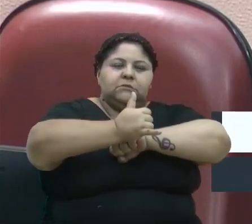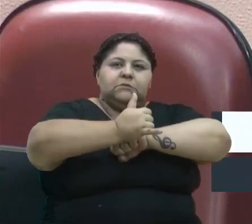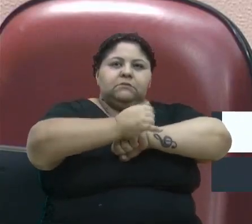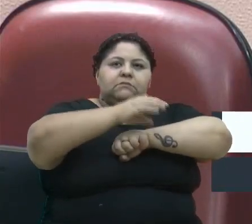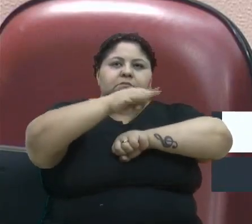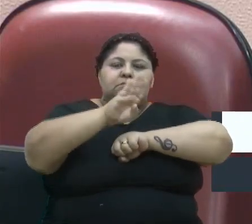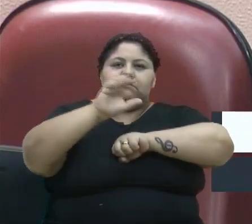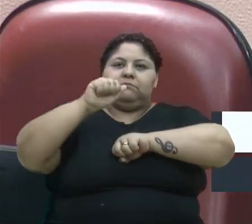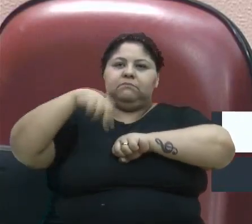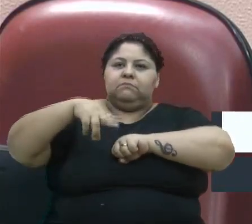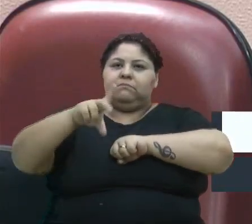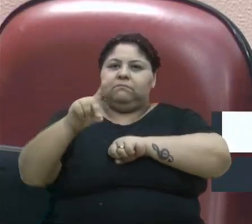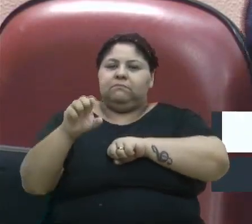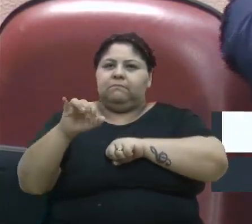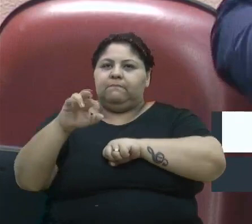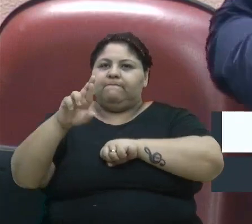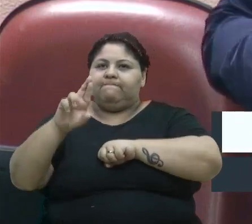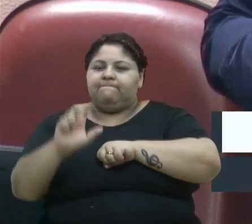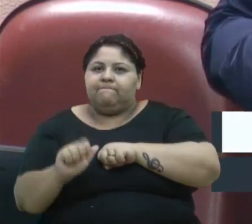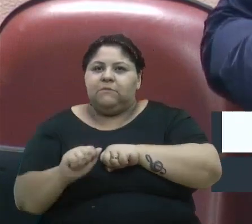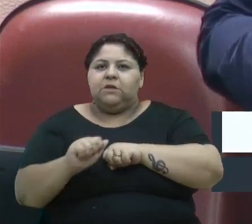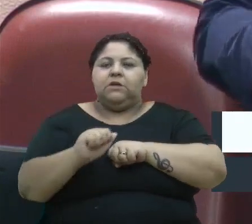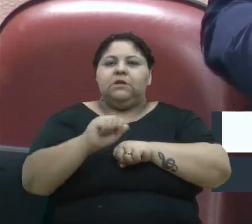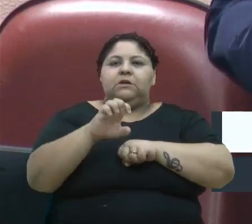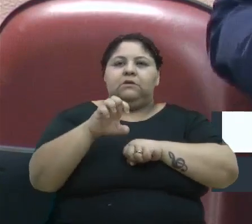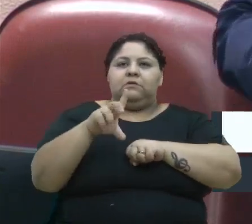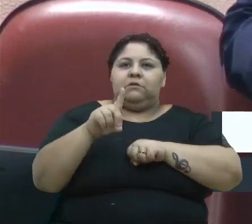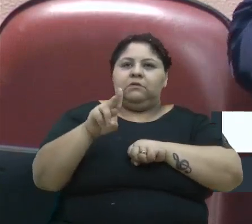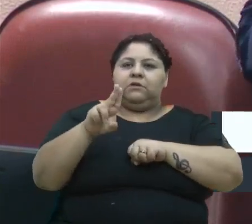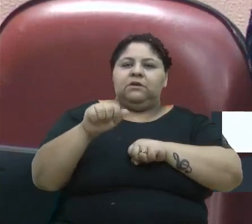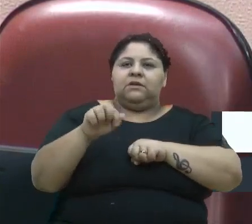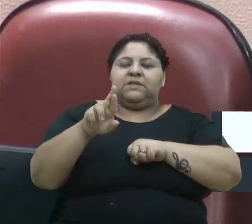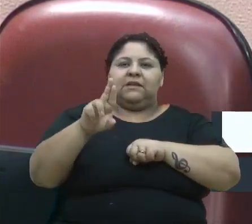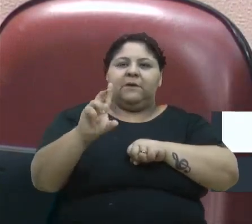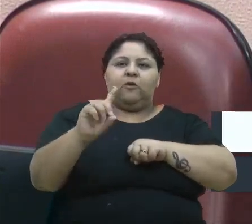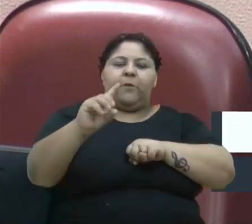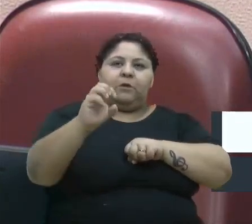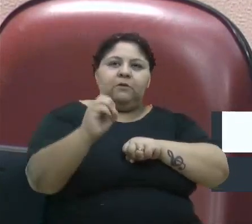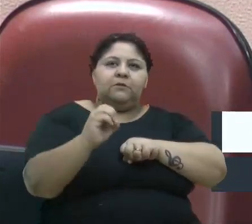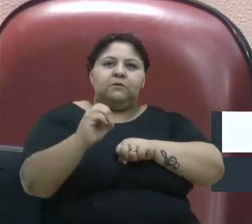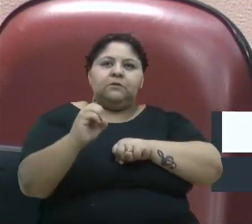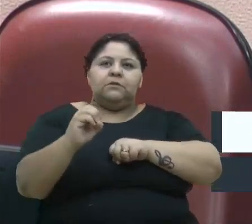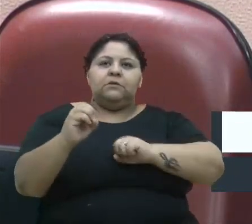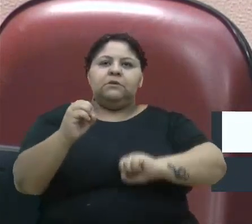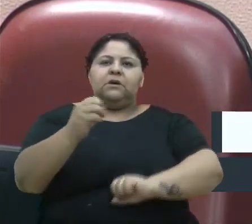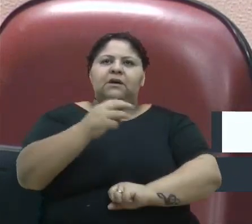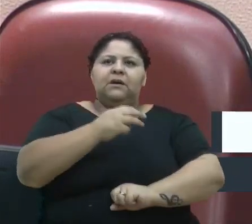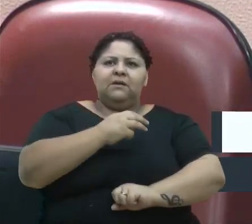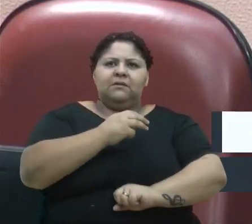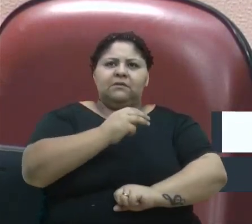senhor James Eduardo Bellini, da Marco Polo. Vou ler só os nomes aqui e as empresas para ficar mais rápido.